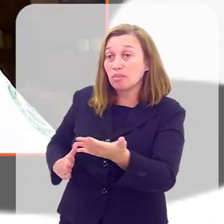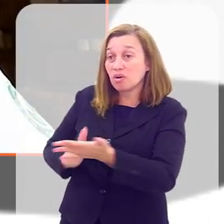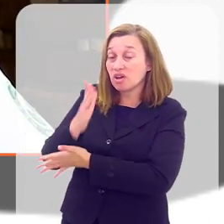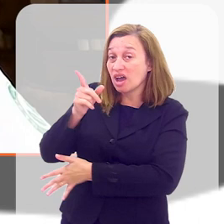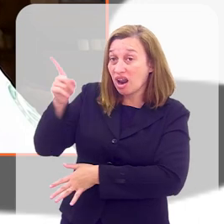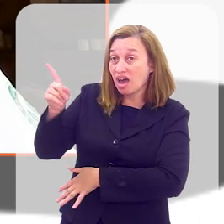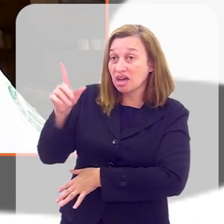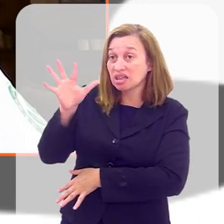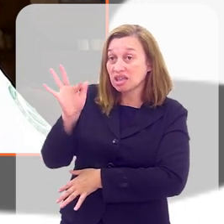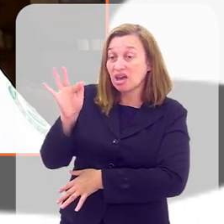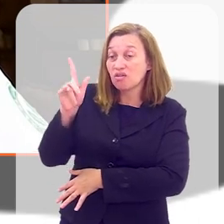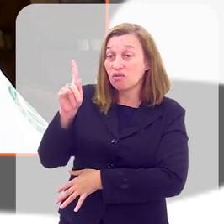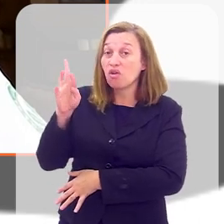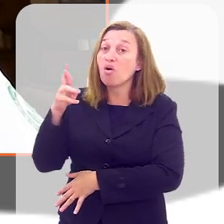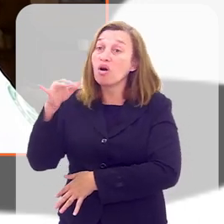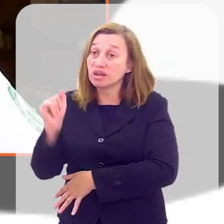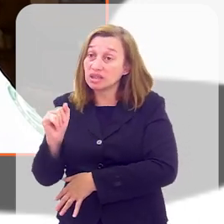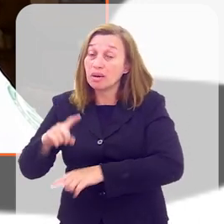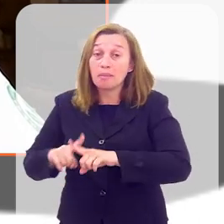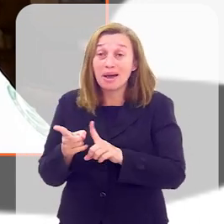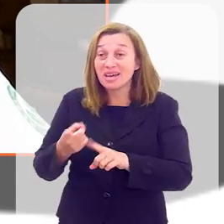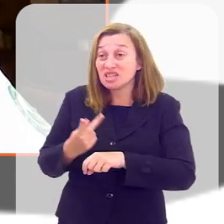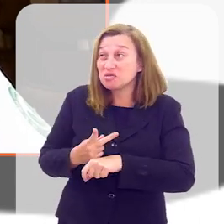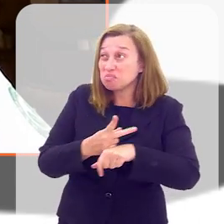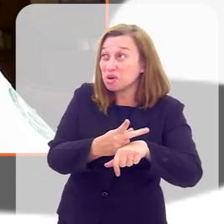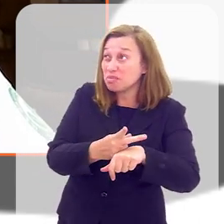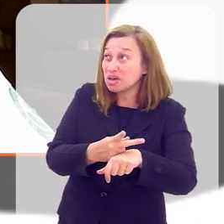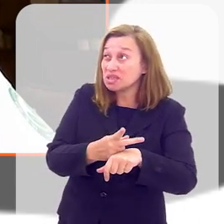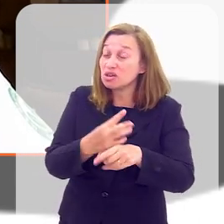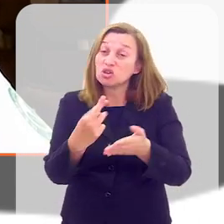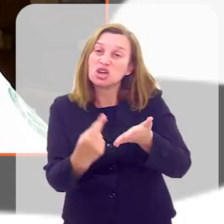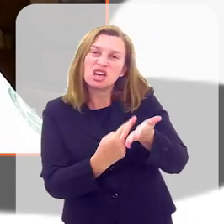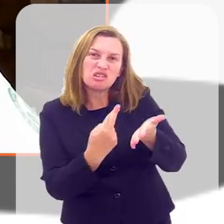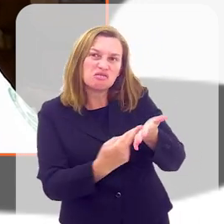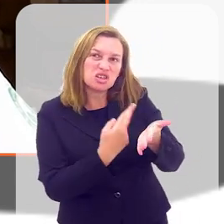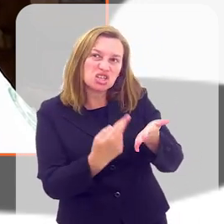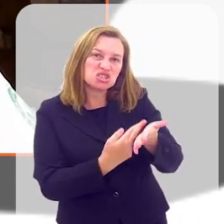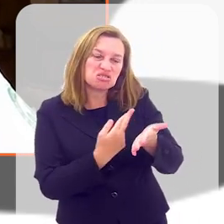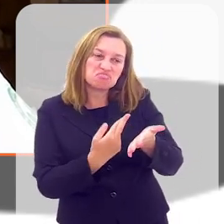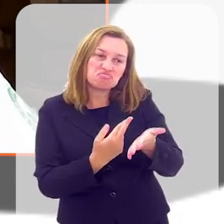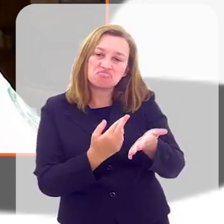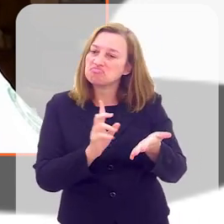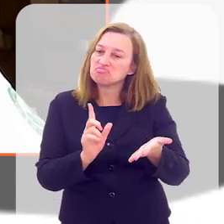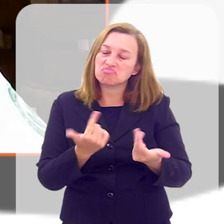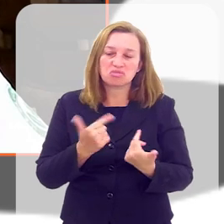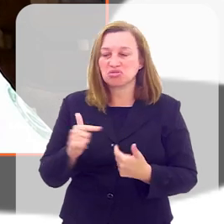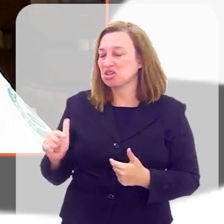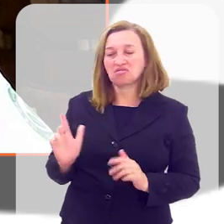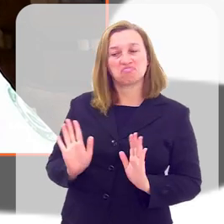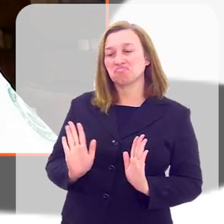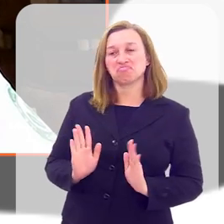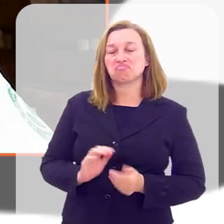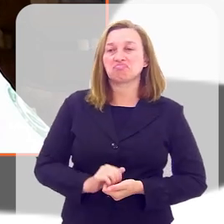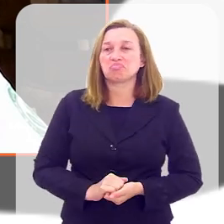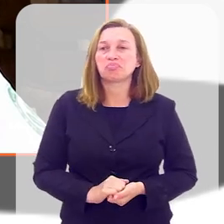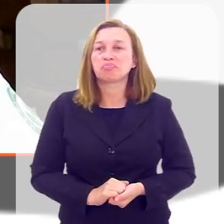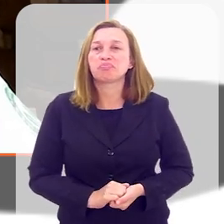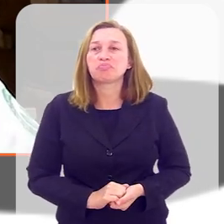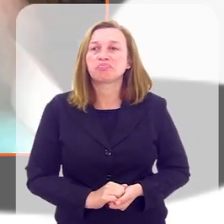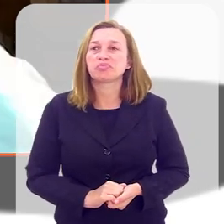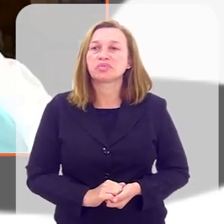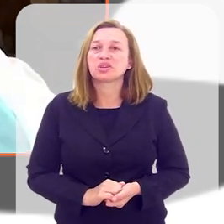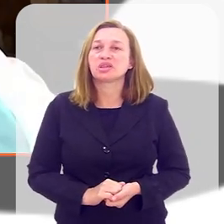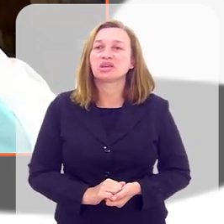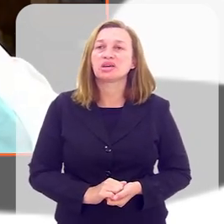de ter conseguido Aprovar Na Flórida mas premiação assim esses prêmios que revistas fazem não